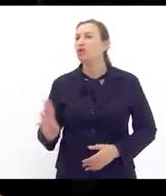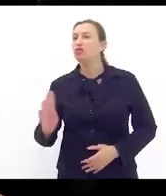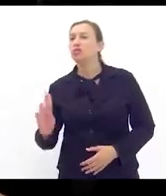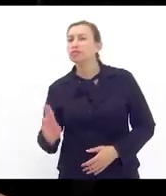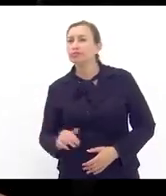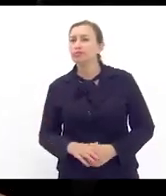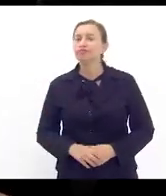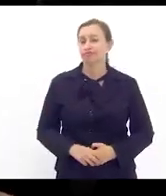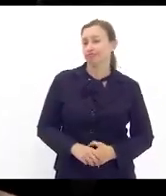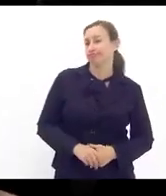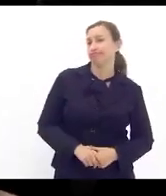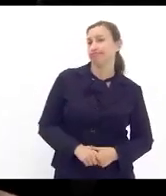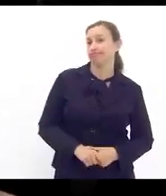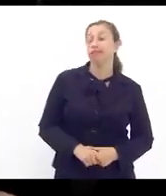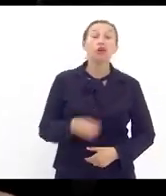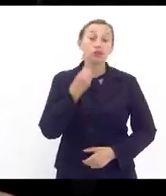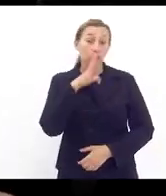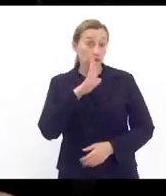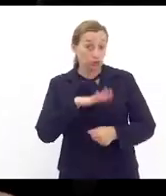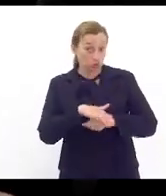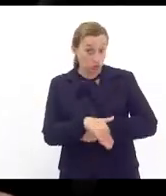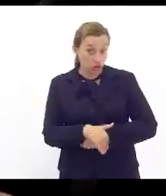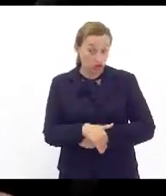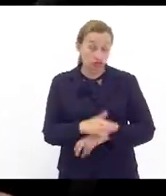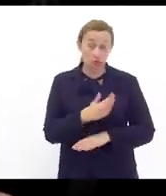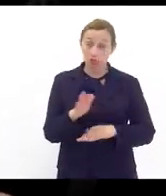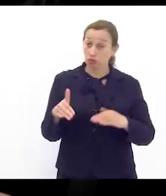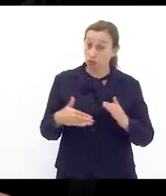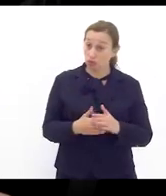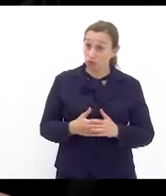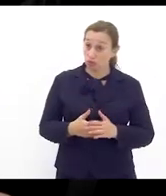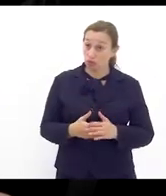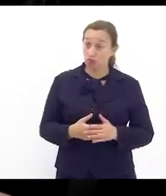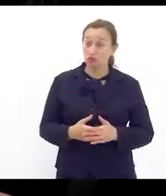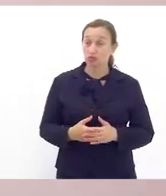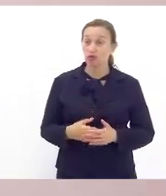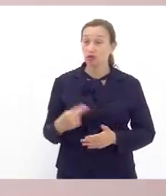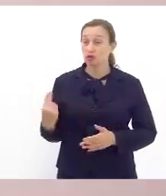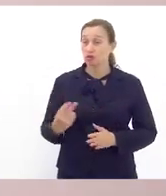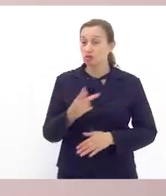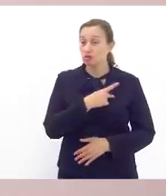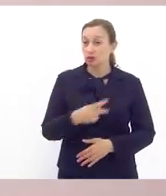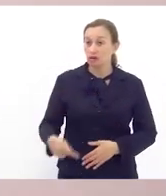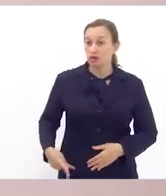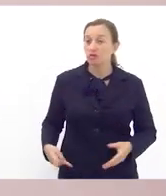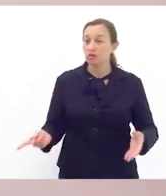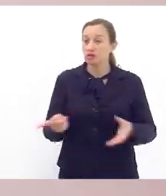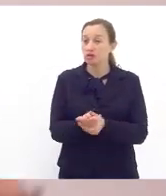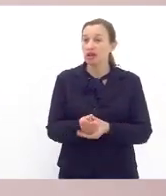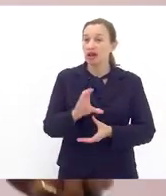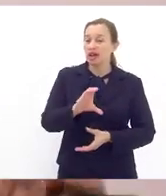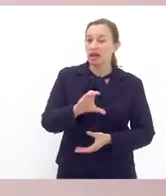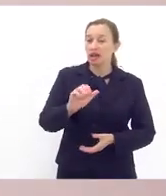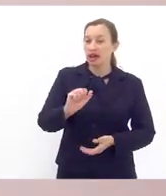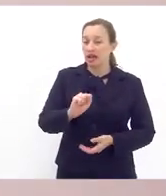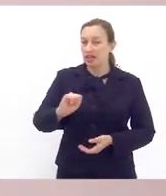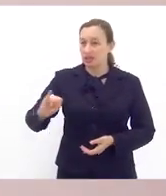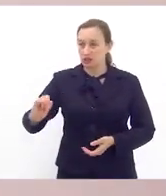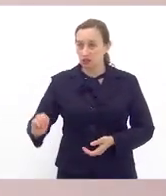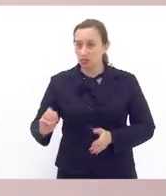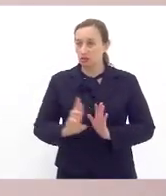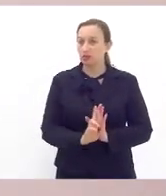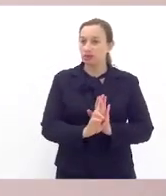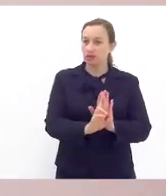Ah tá bom boa noite a todos em nome do presidente do Procon Doutor Cássio Coelho eu venho